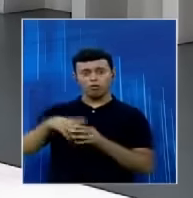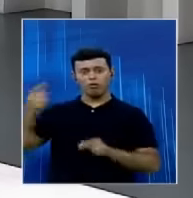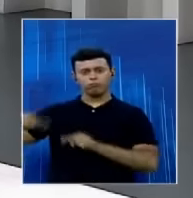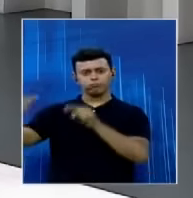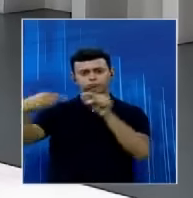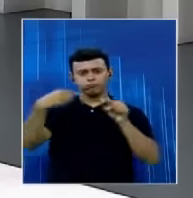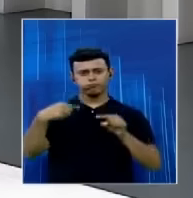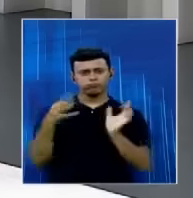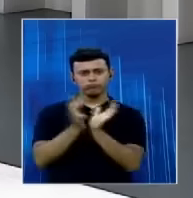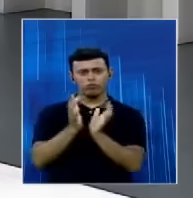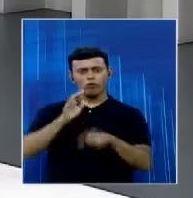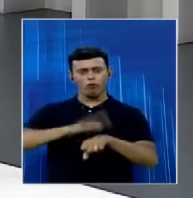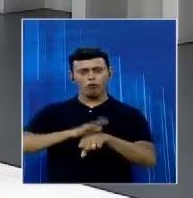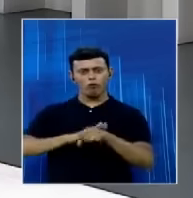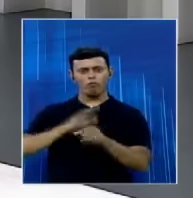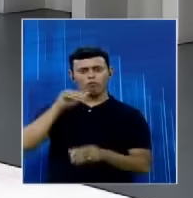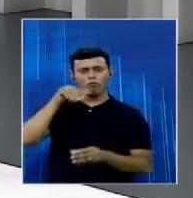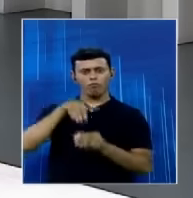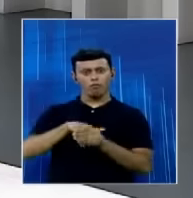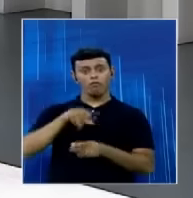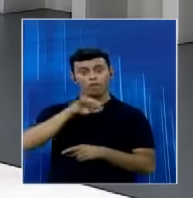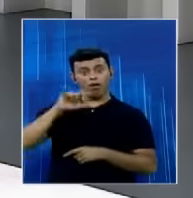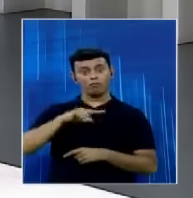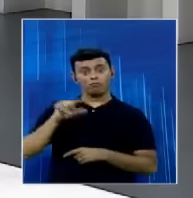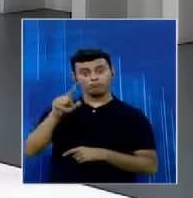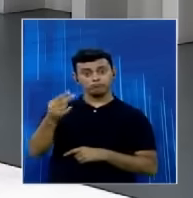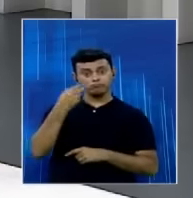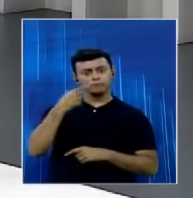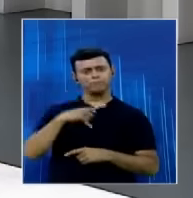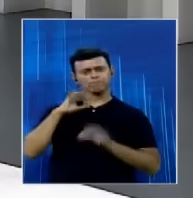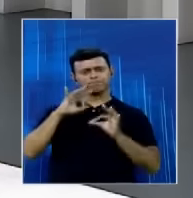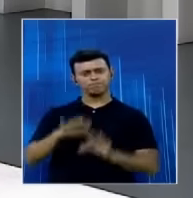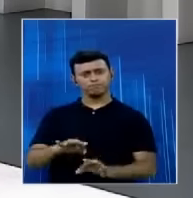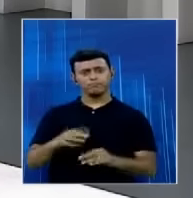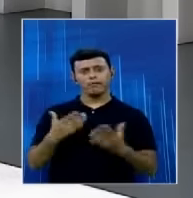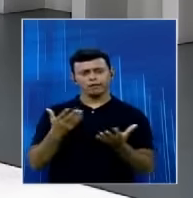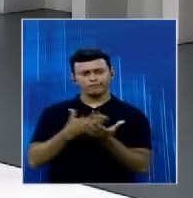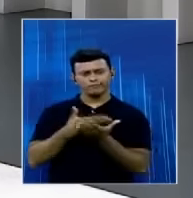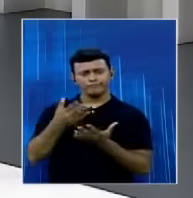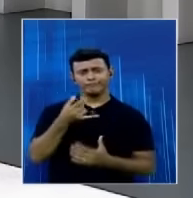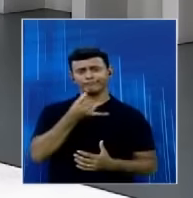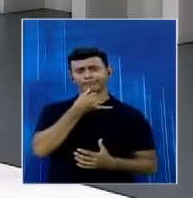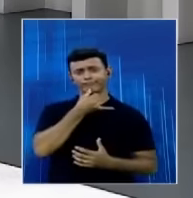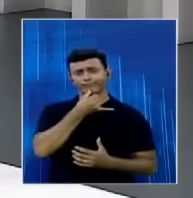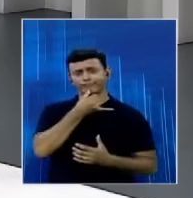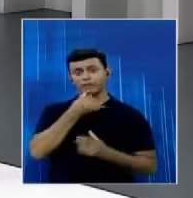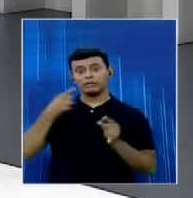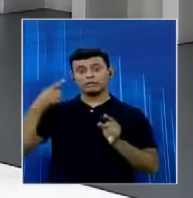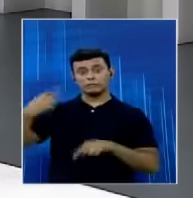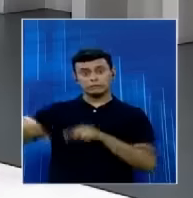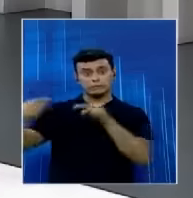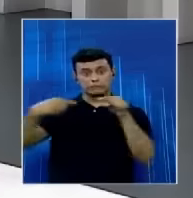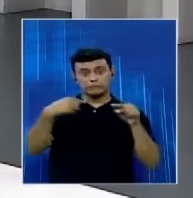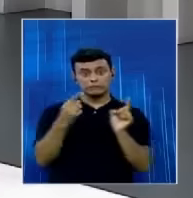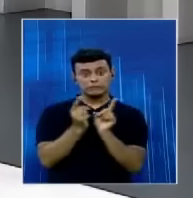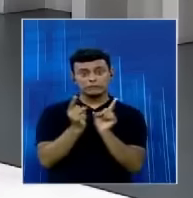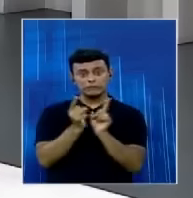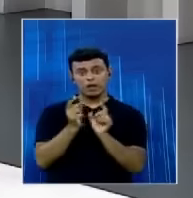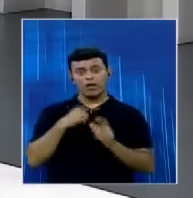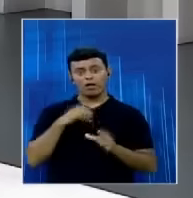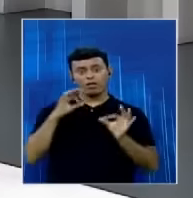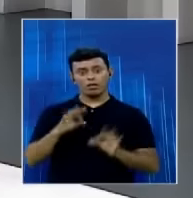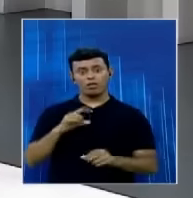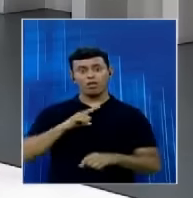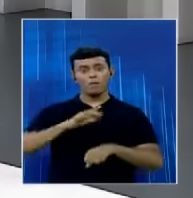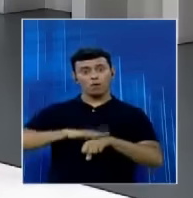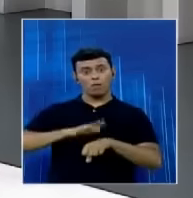isso vai ajudando a pessoa a formar uma convicção, né? Como disse no início, é muito lamentável que hoje os debates estejam submetidos a tantas regras, né? E houve